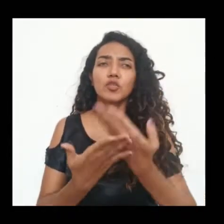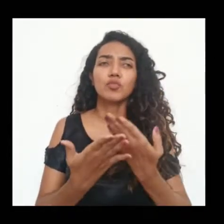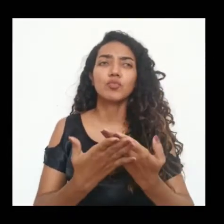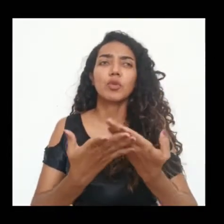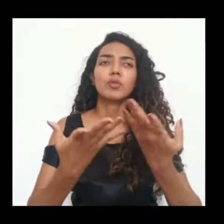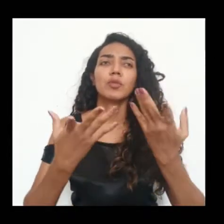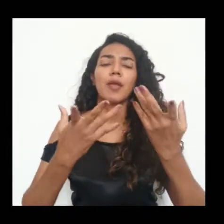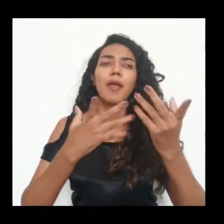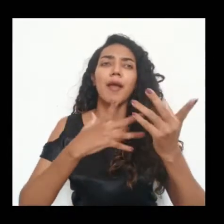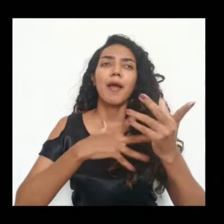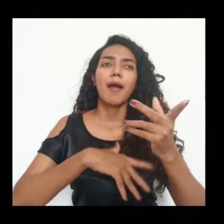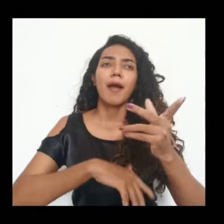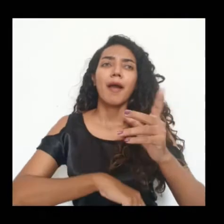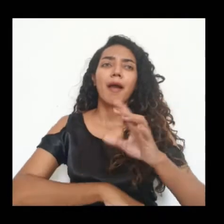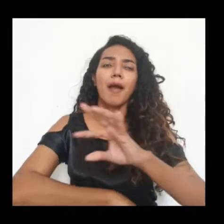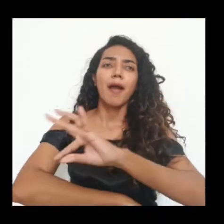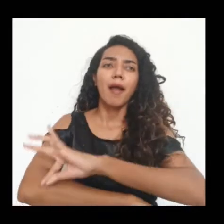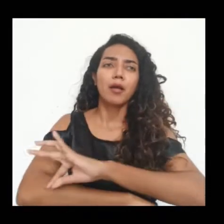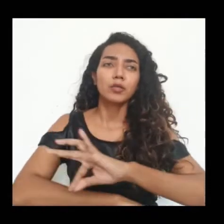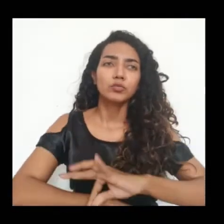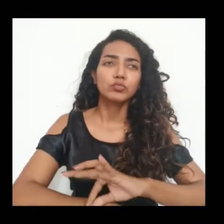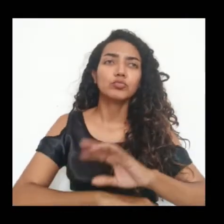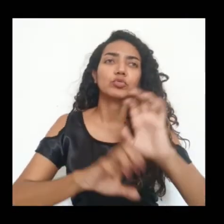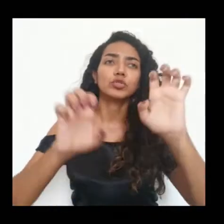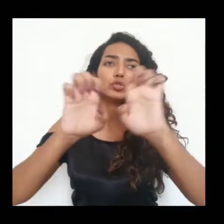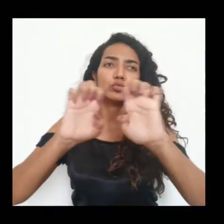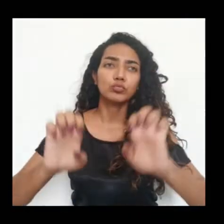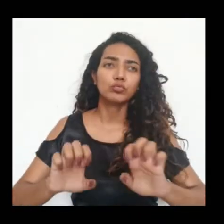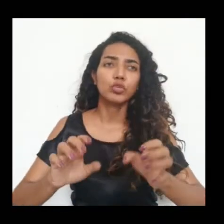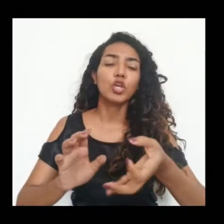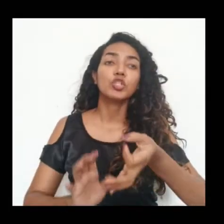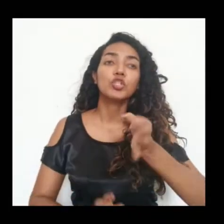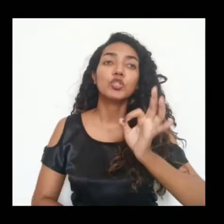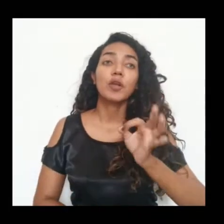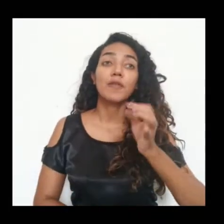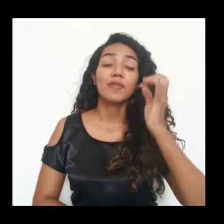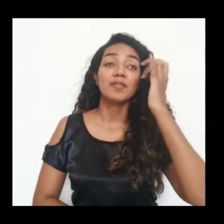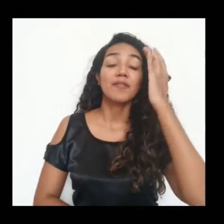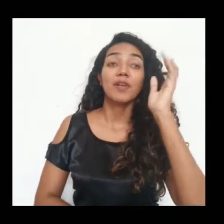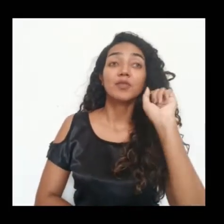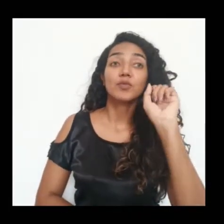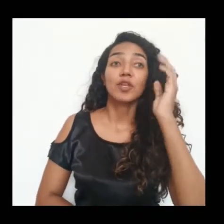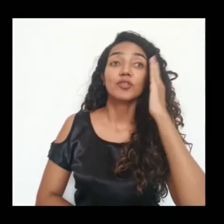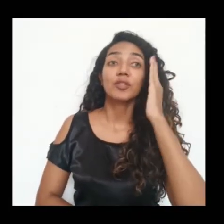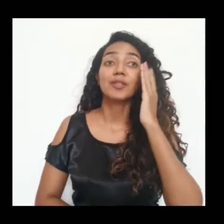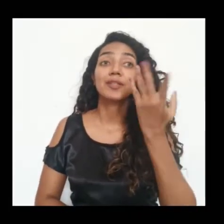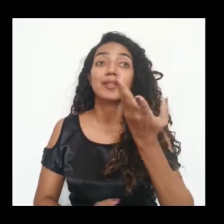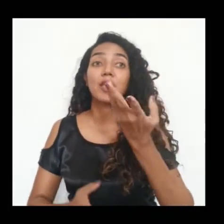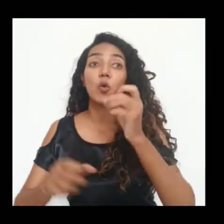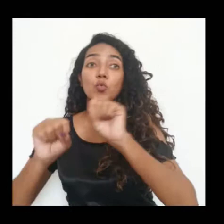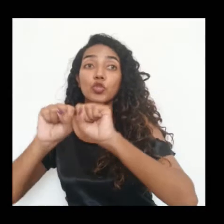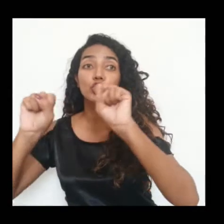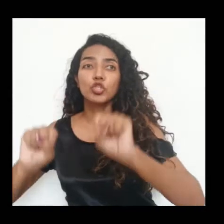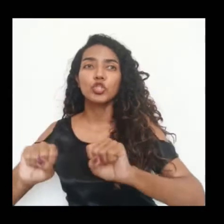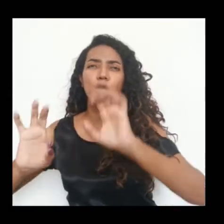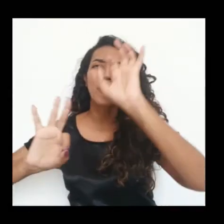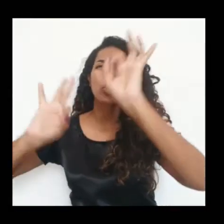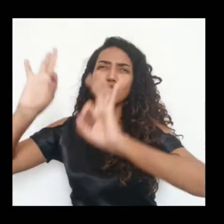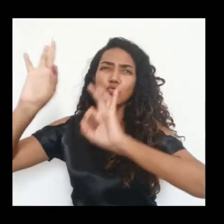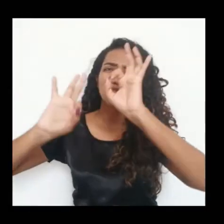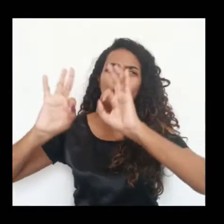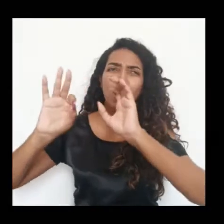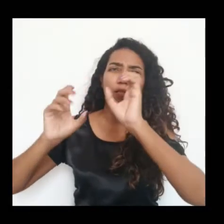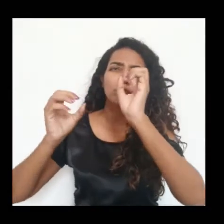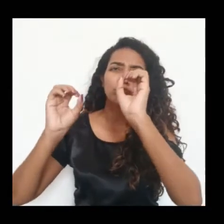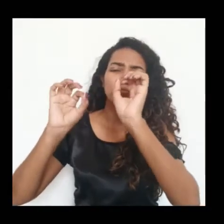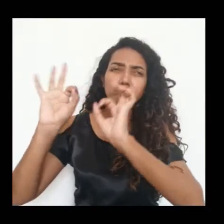Java, vai ser mais fácil também a gente perceber a diferença entre um sistema bem estruturado, bem empacotado, e um